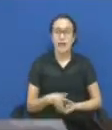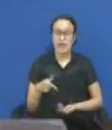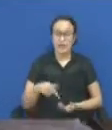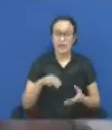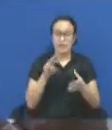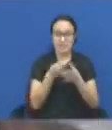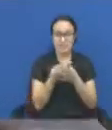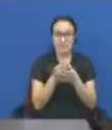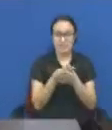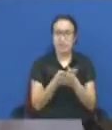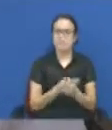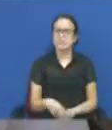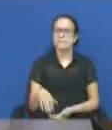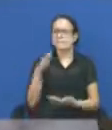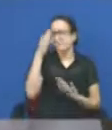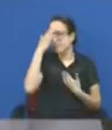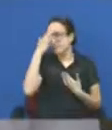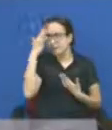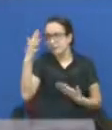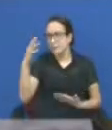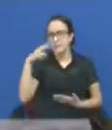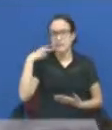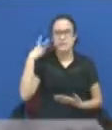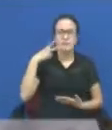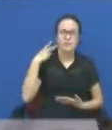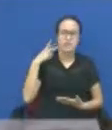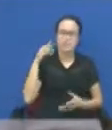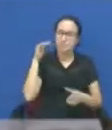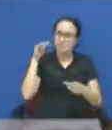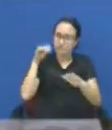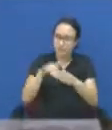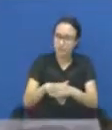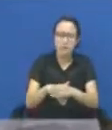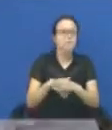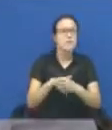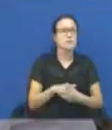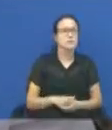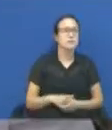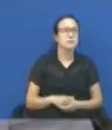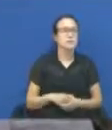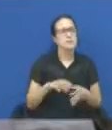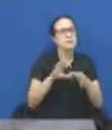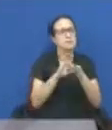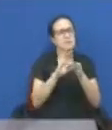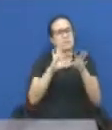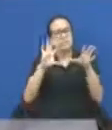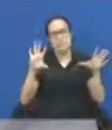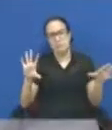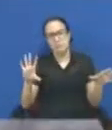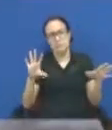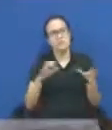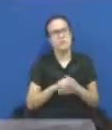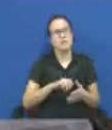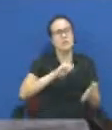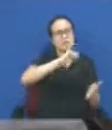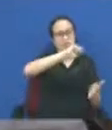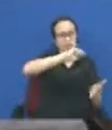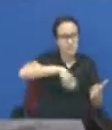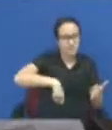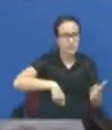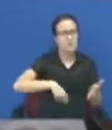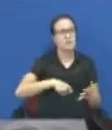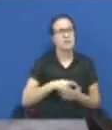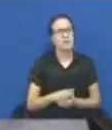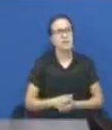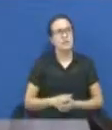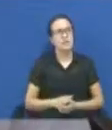Câmara, agradecer aos vereadores pelo voto. Quero deixar aberto aí, quem quiser assinar, fique